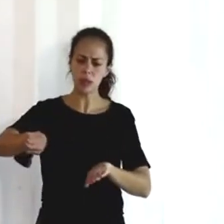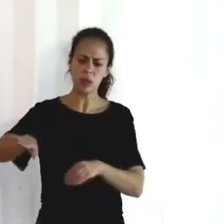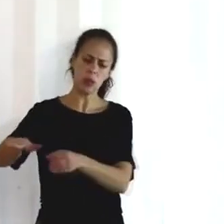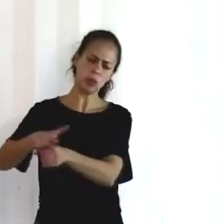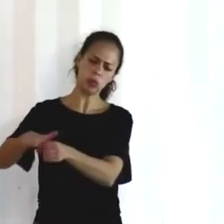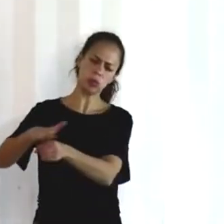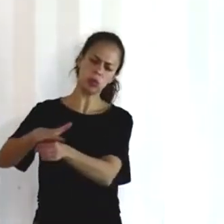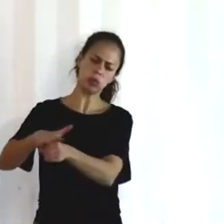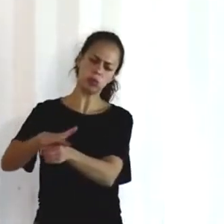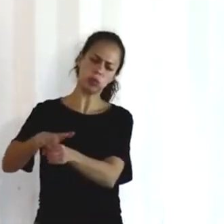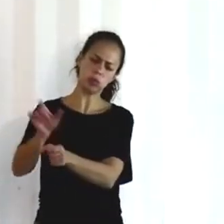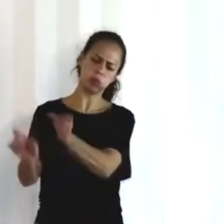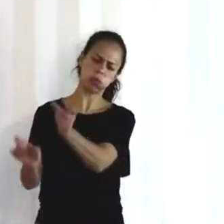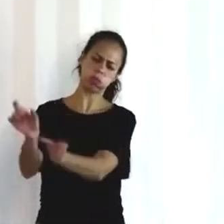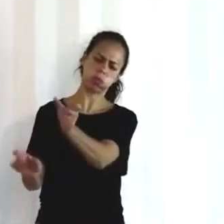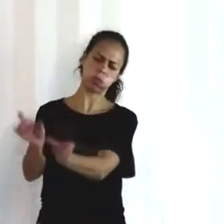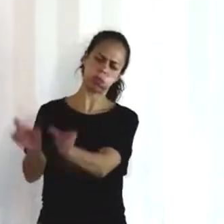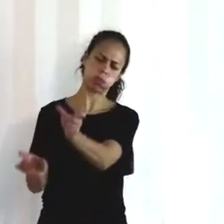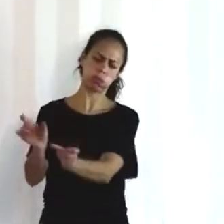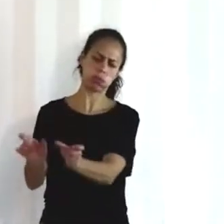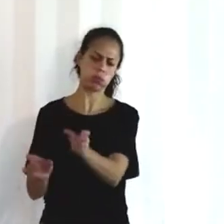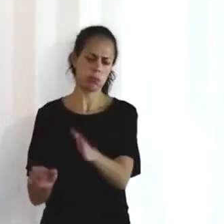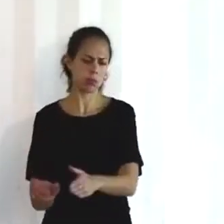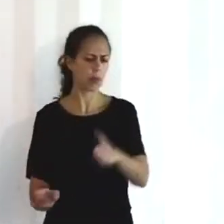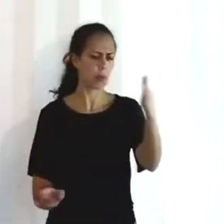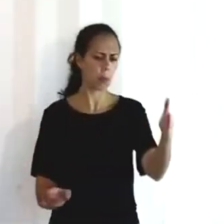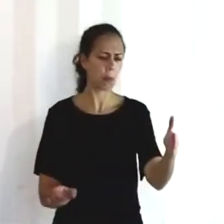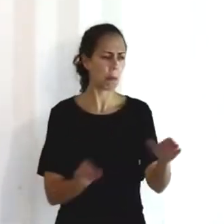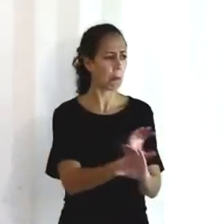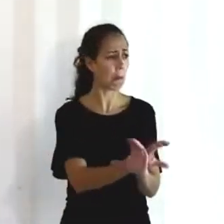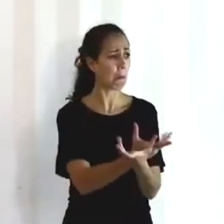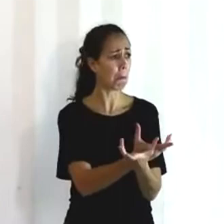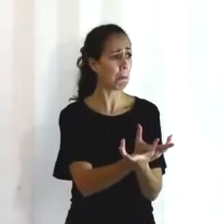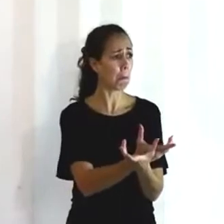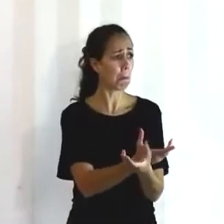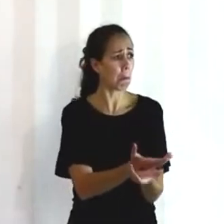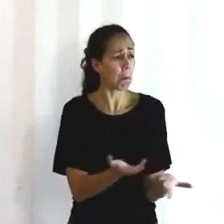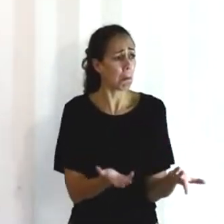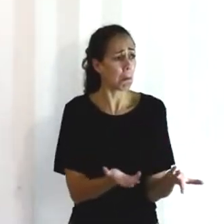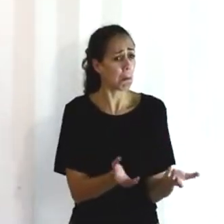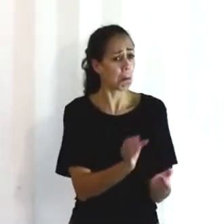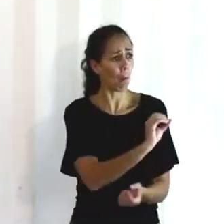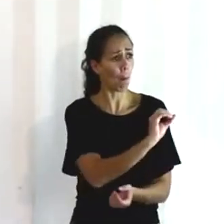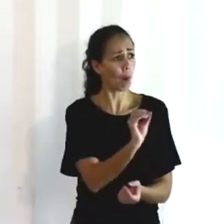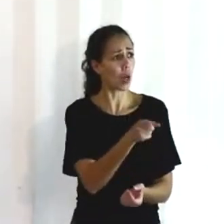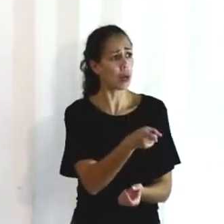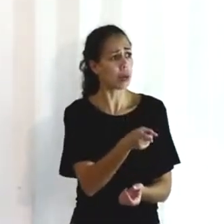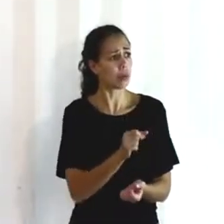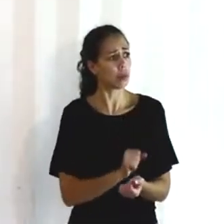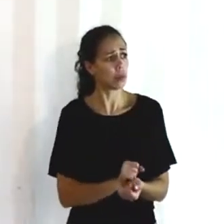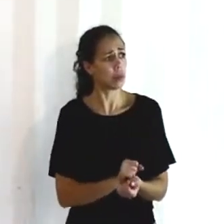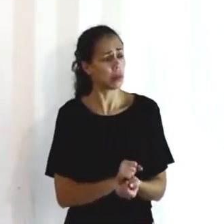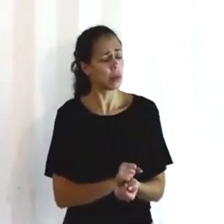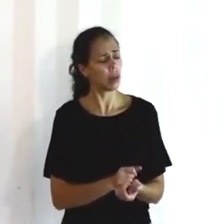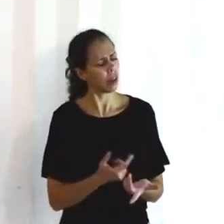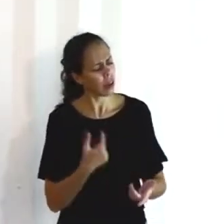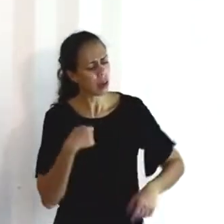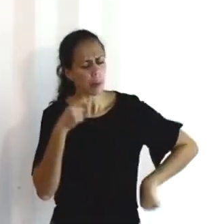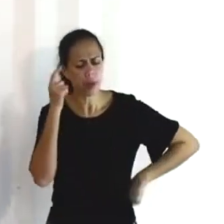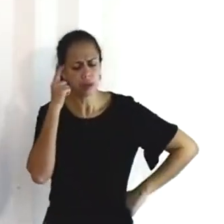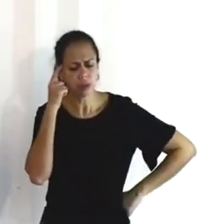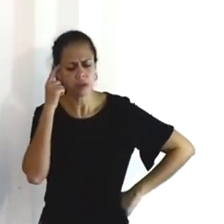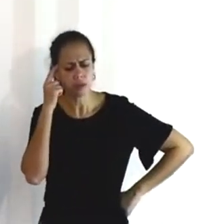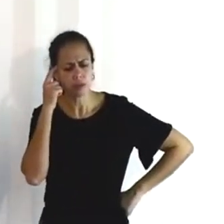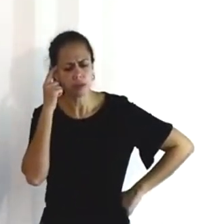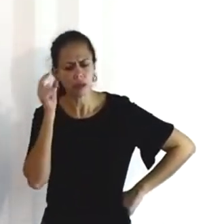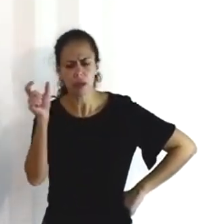nenhum. Aí ele falou, e eu fiquei pensando, eu nunca vi isso. Na igreja as pessoas sentam em todos os lugares.